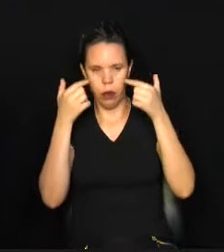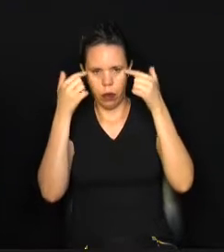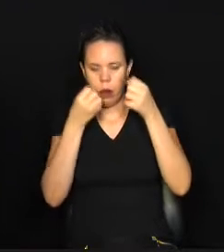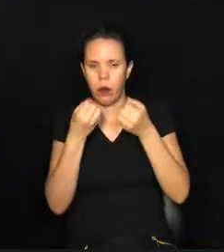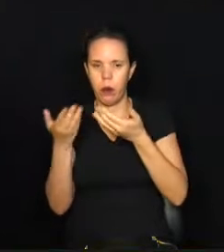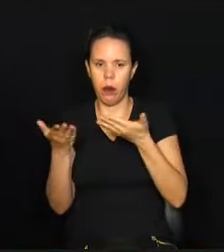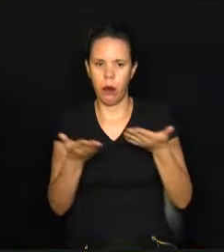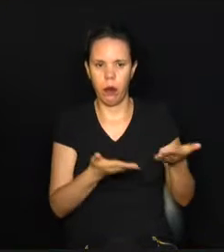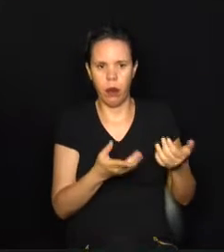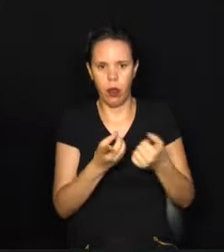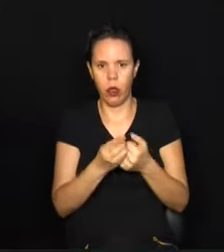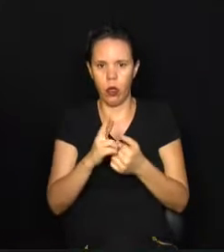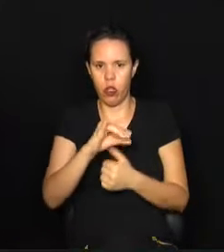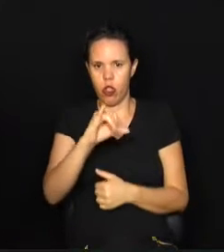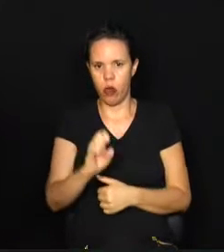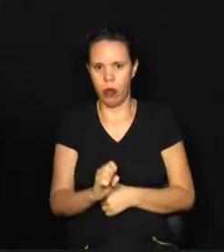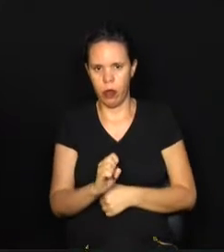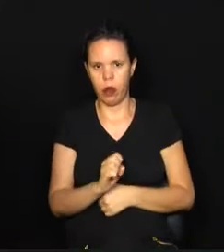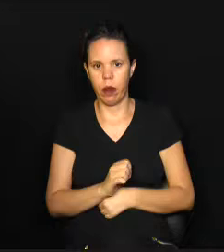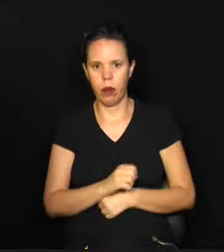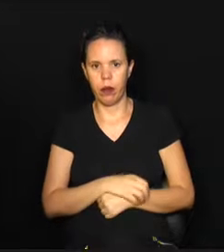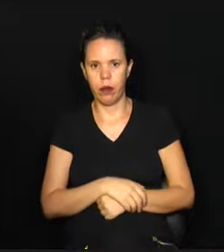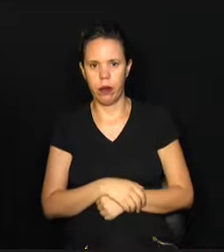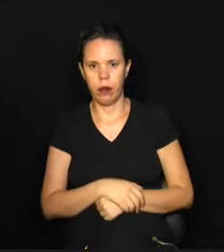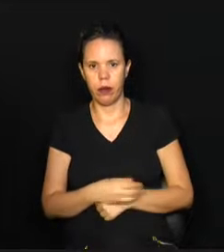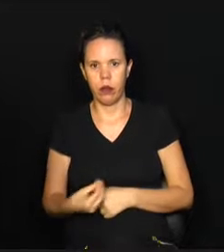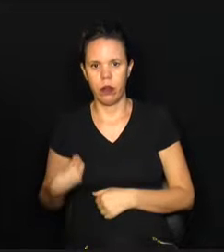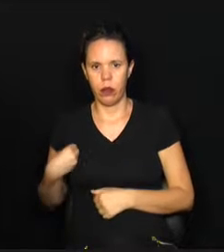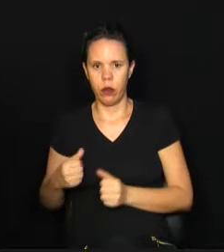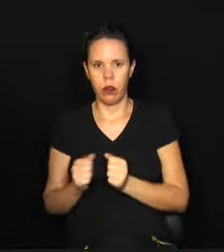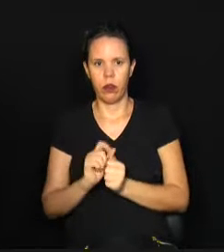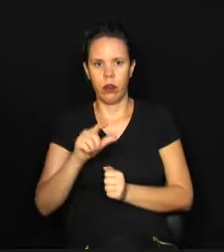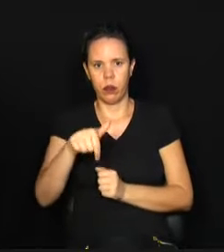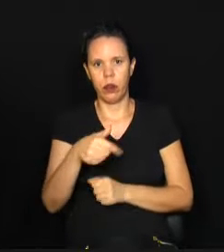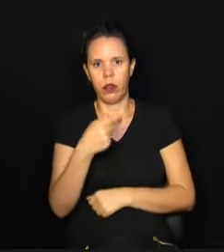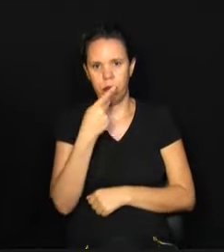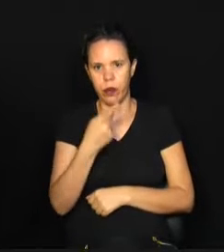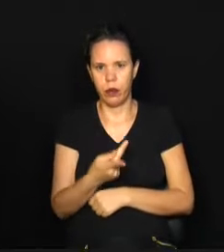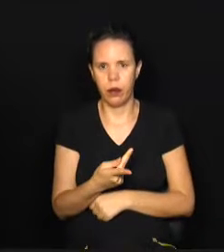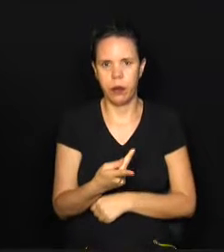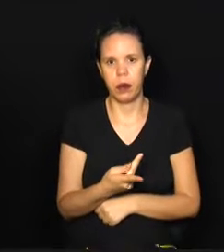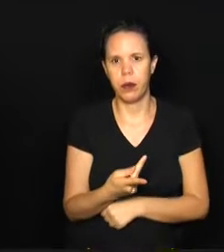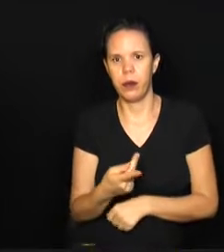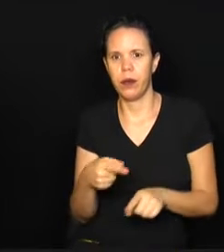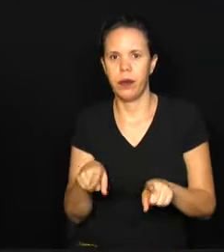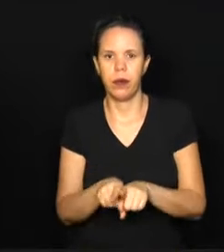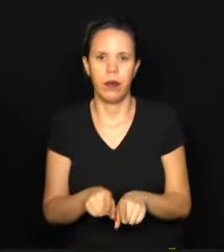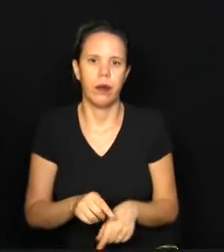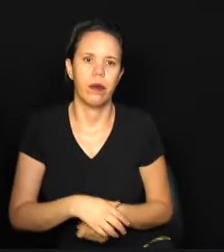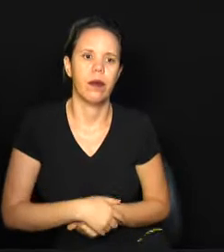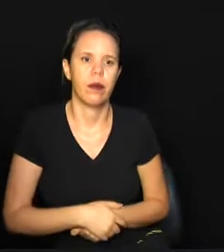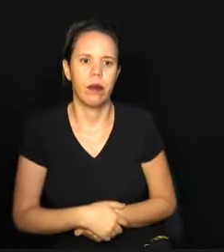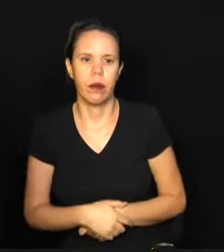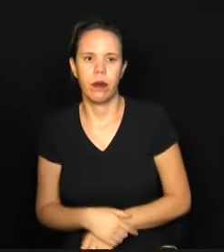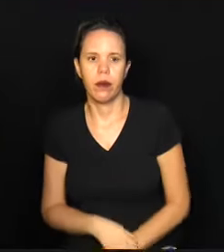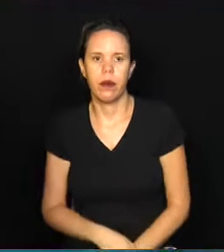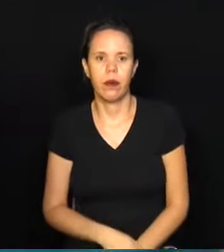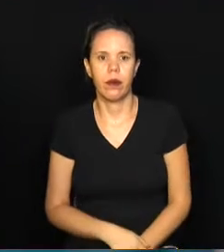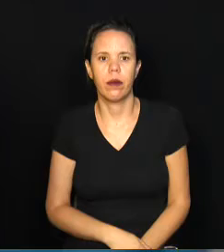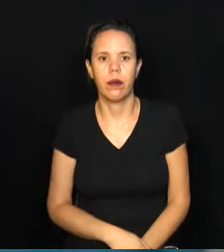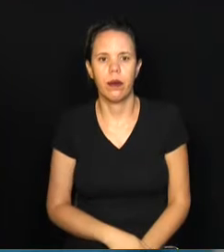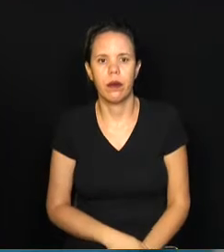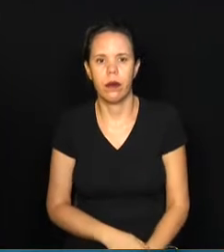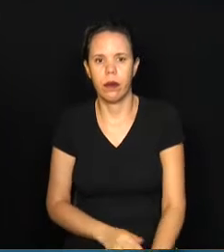boas-vindas ao doutor José Eduardo Moura, que já está conosco e daqui a pouco irá falar também. Senhora